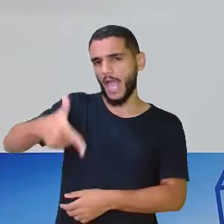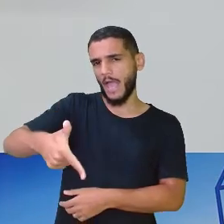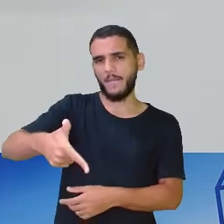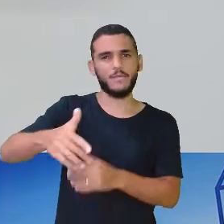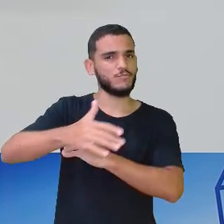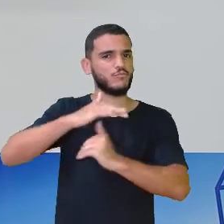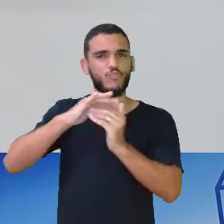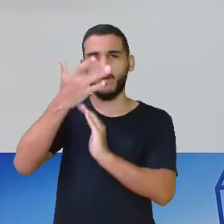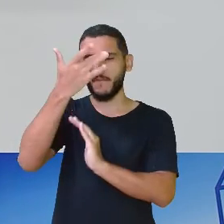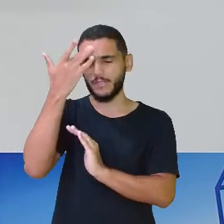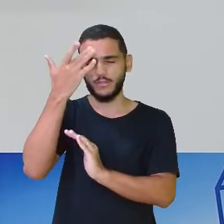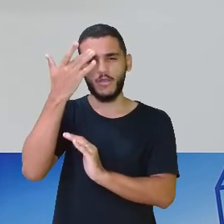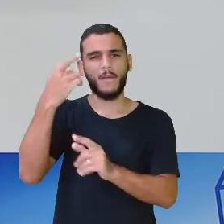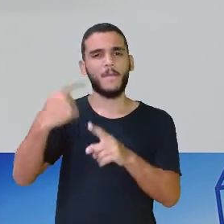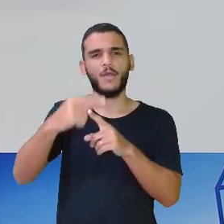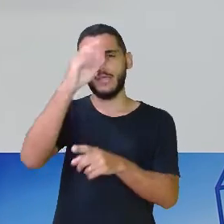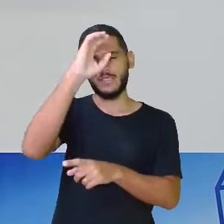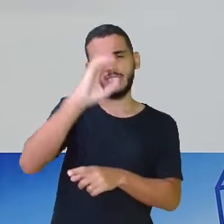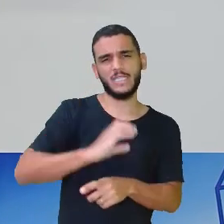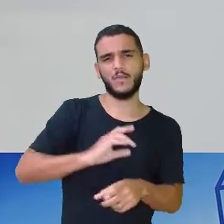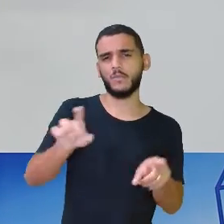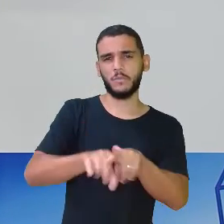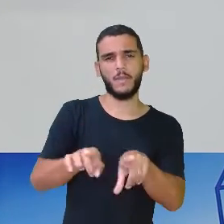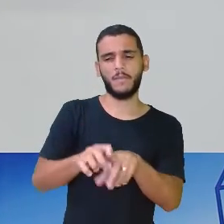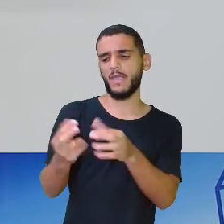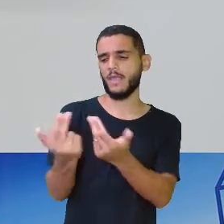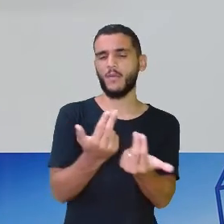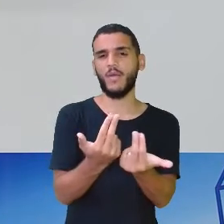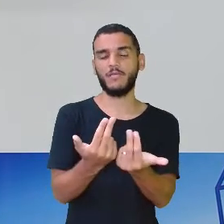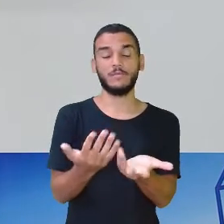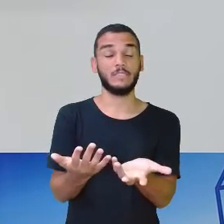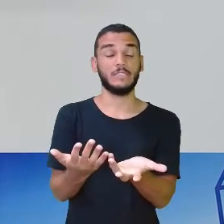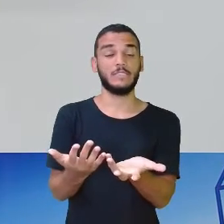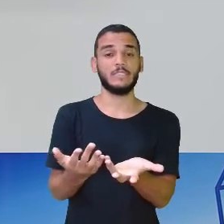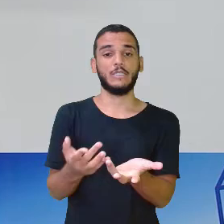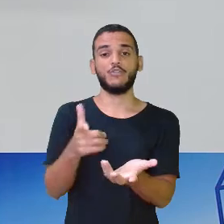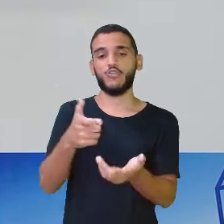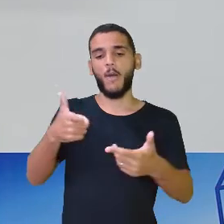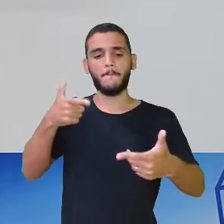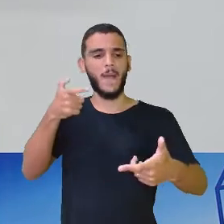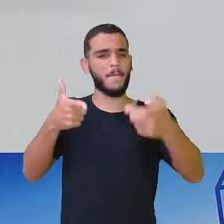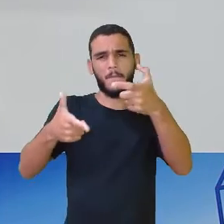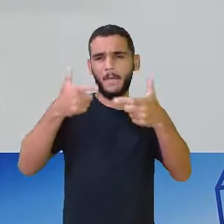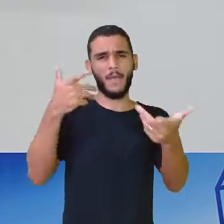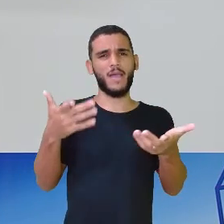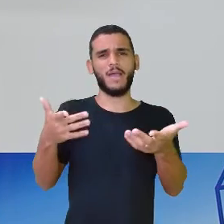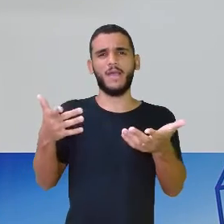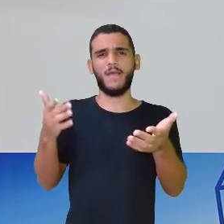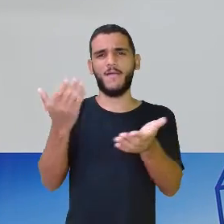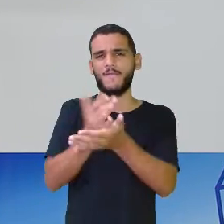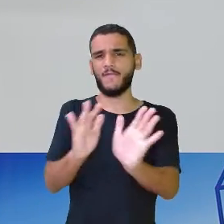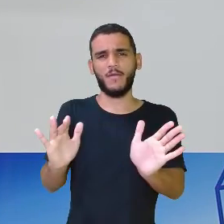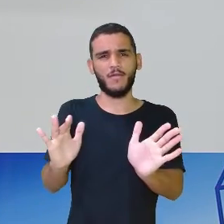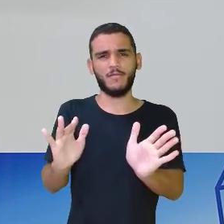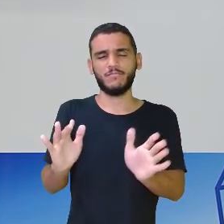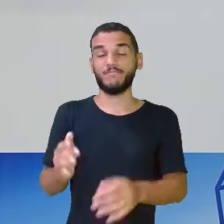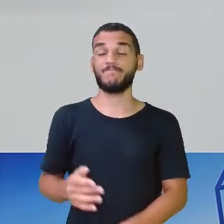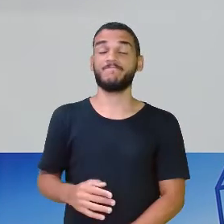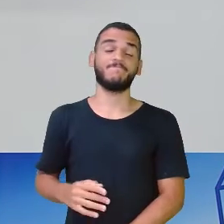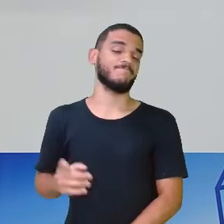de bem também tem direito a ter arma. Então, se o bandido vier, ele mete bala para cima e resolveu o problema. Mas não é assim que se